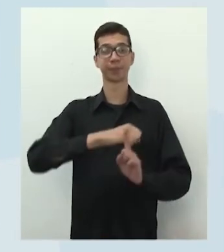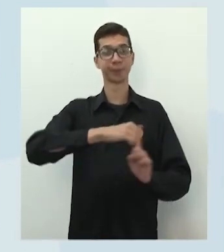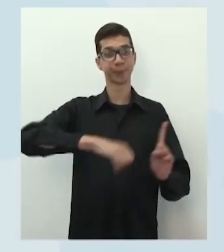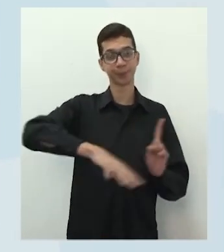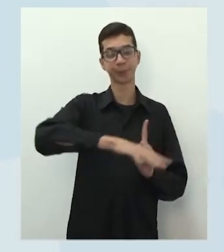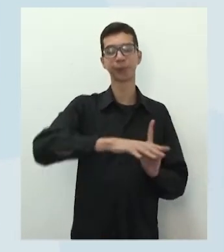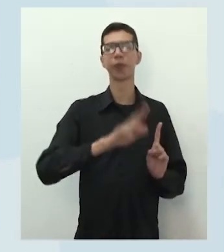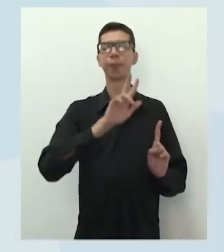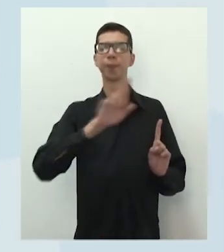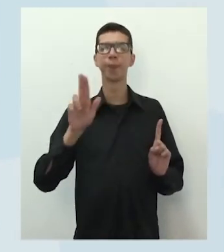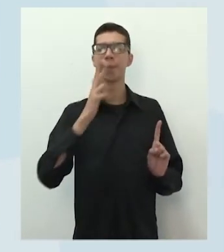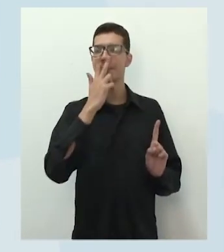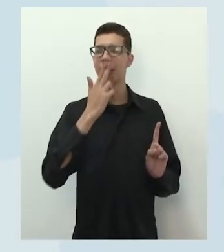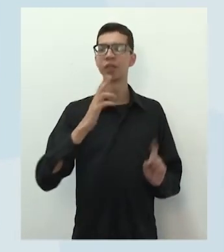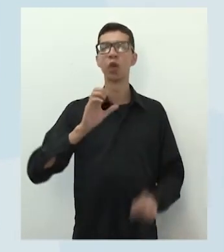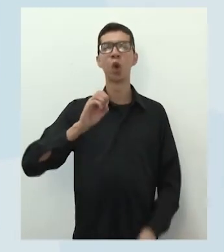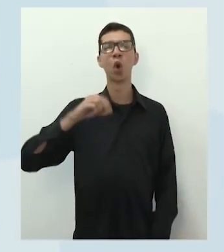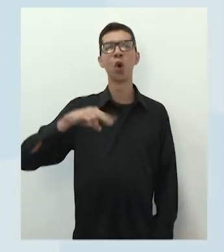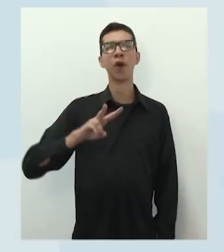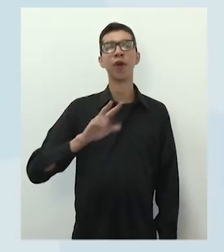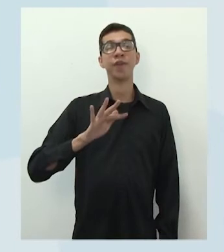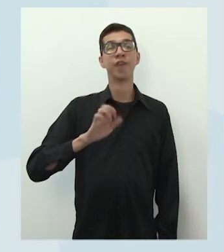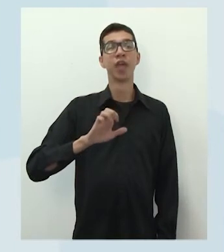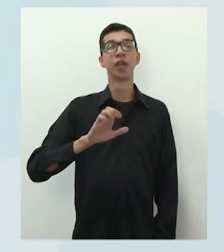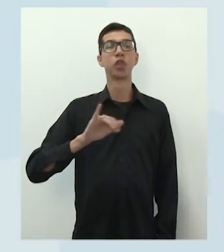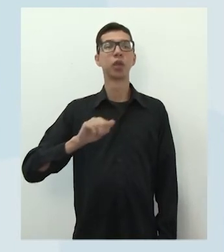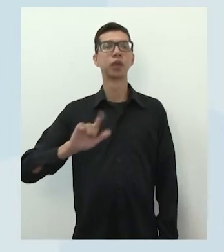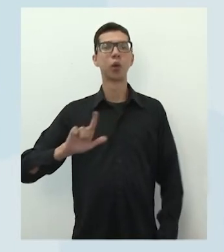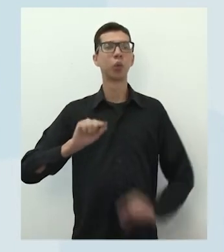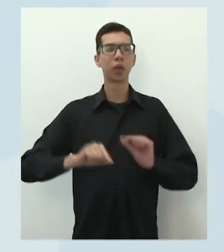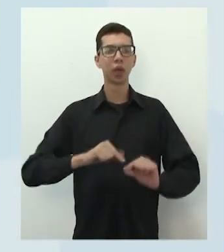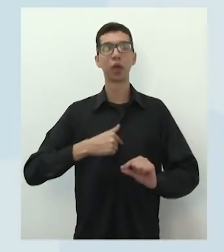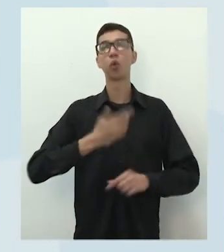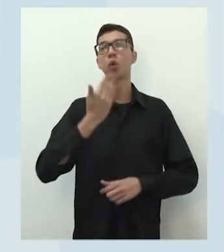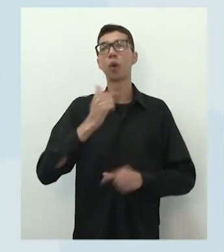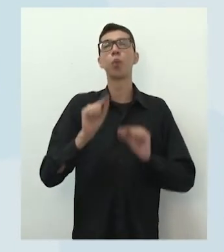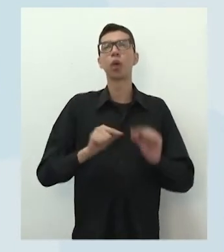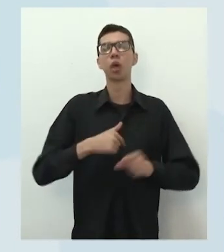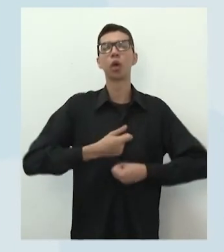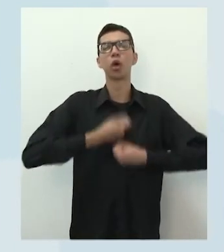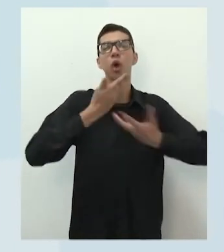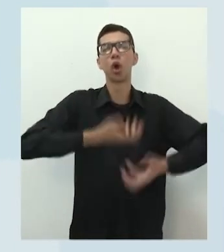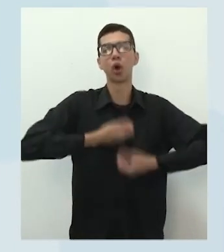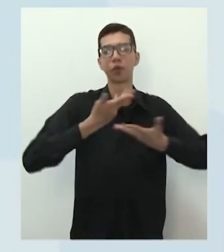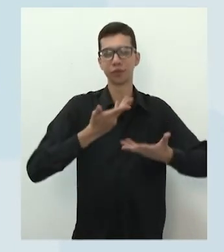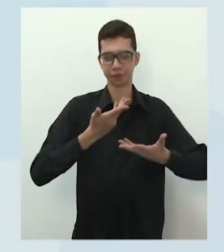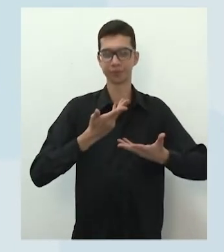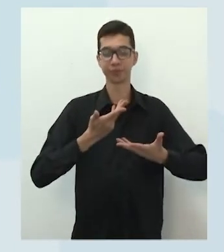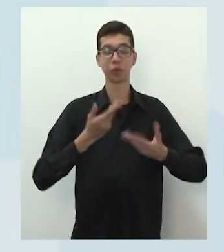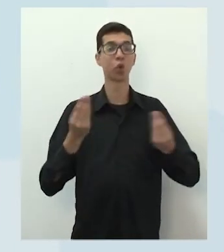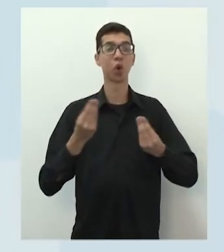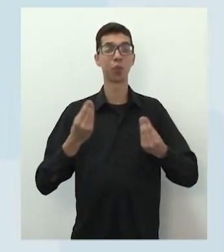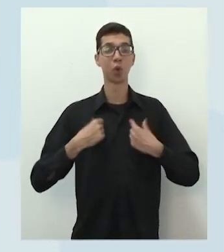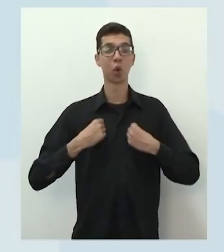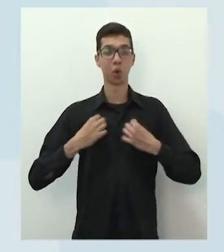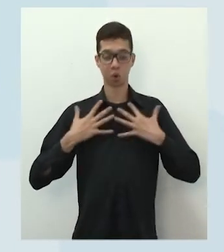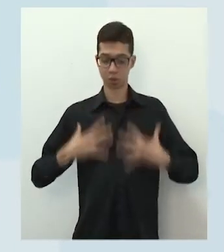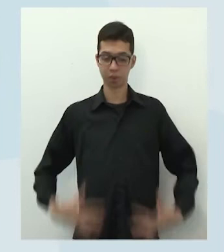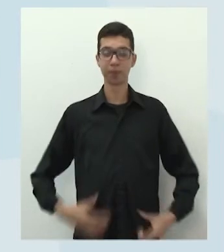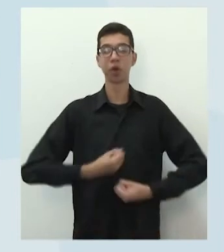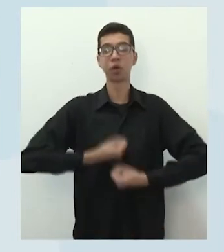fez 37 fotos. Isso é uma característica pós-moderna. Então, os adolescentes também, eu